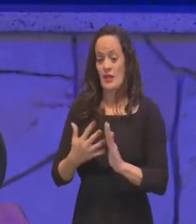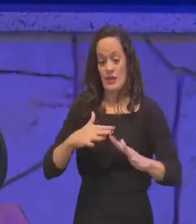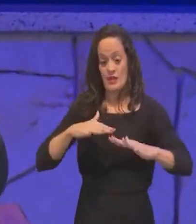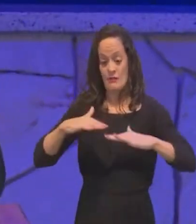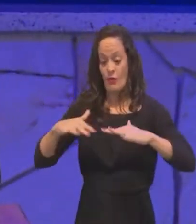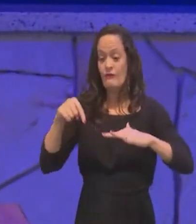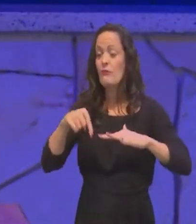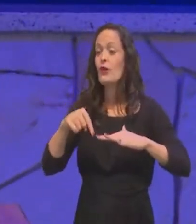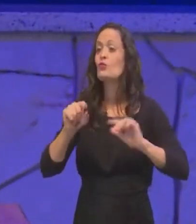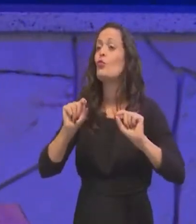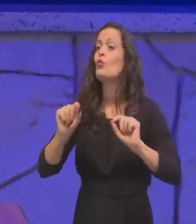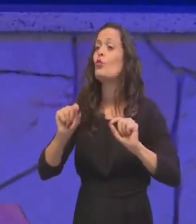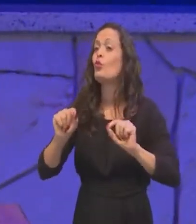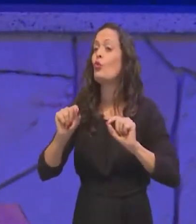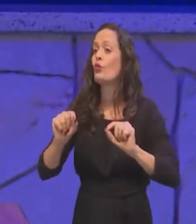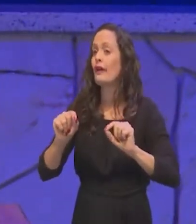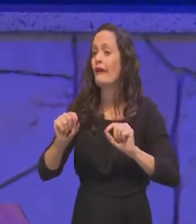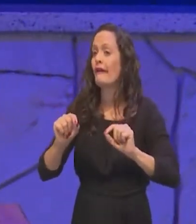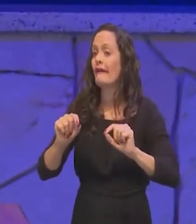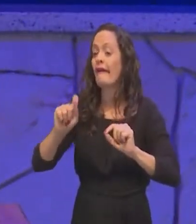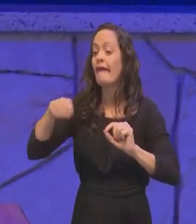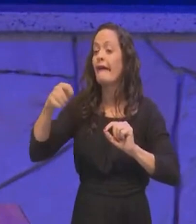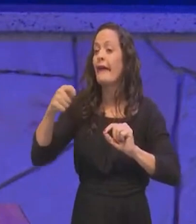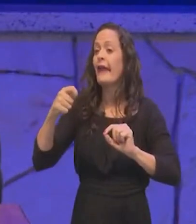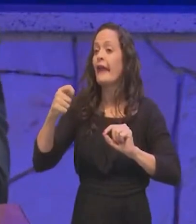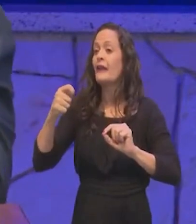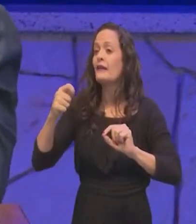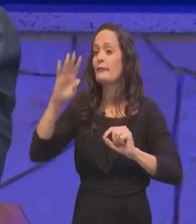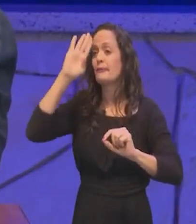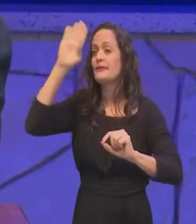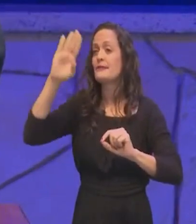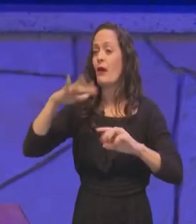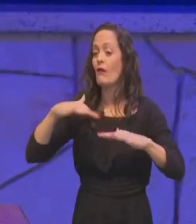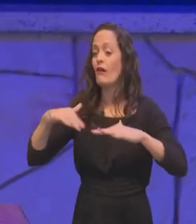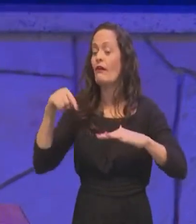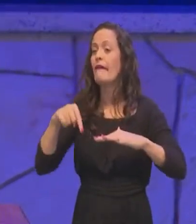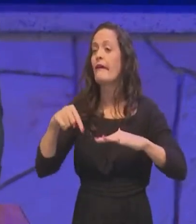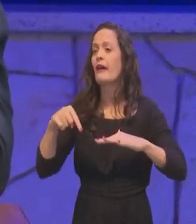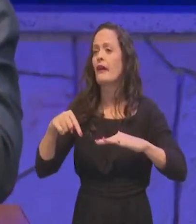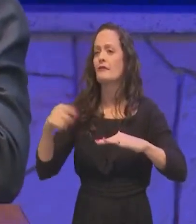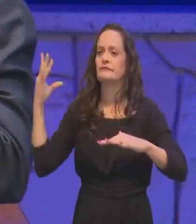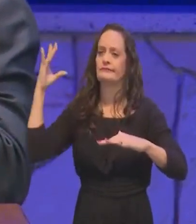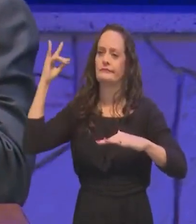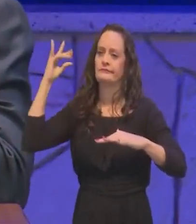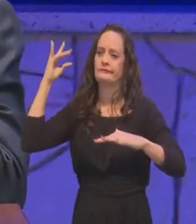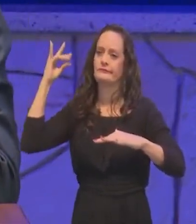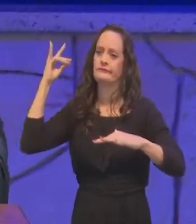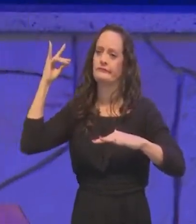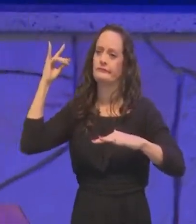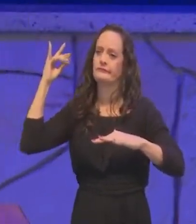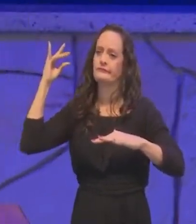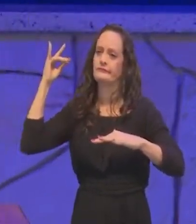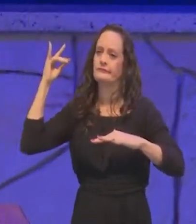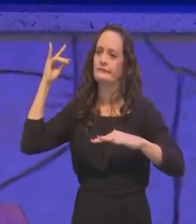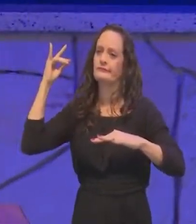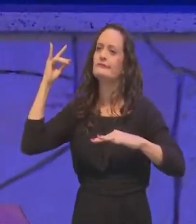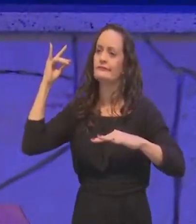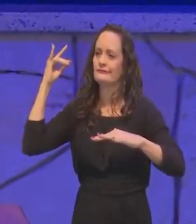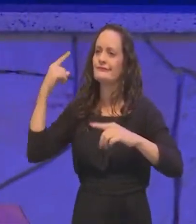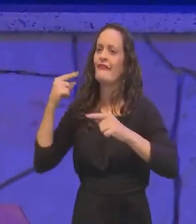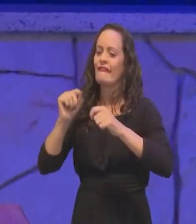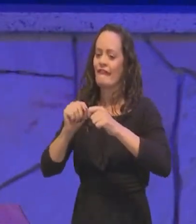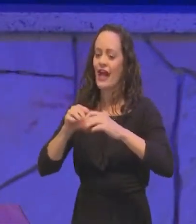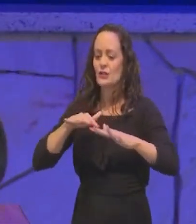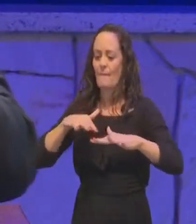ação principal, do seu protagonista principal, a ação maligna do inimigo de Cristo,